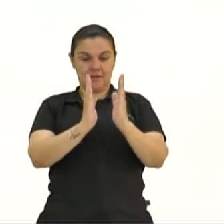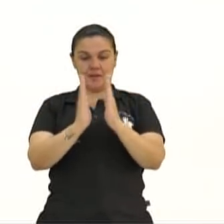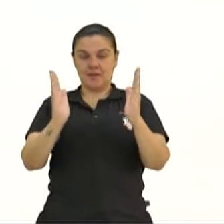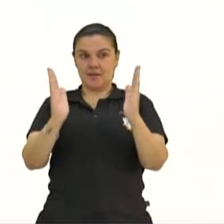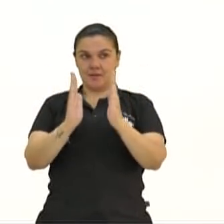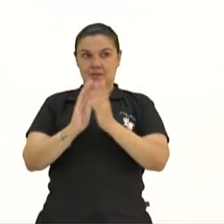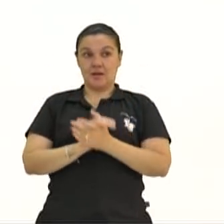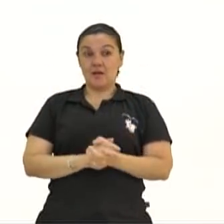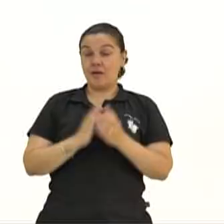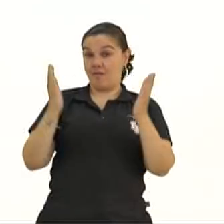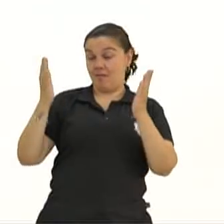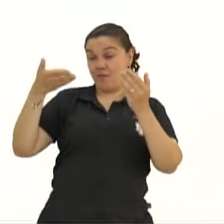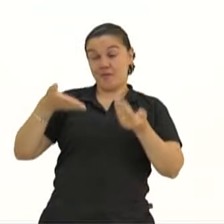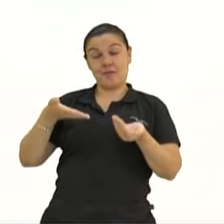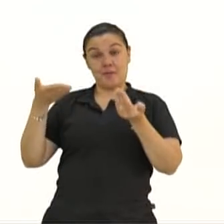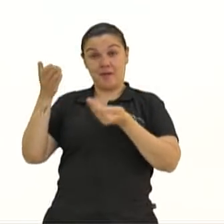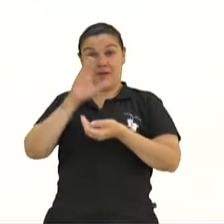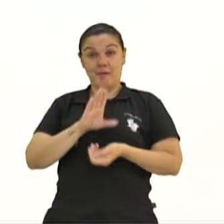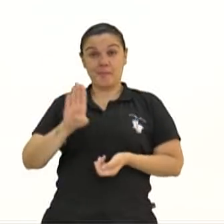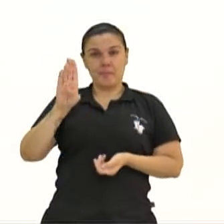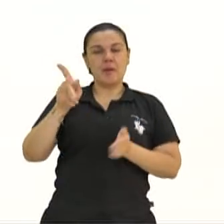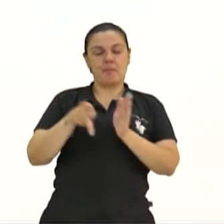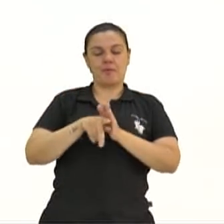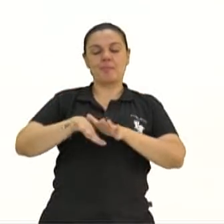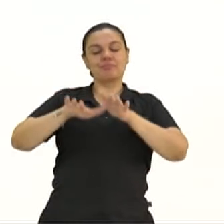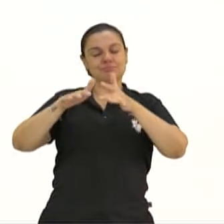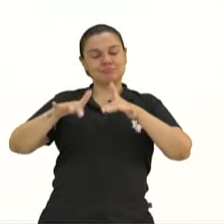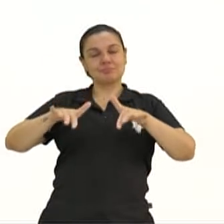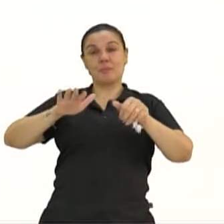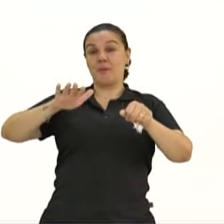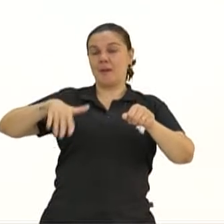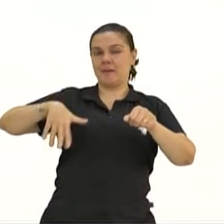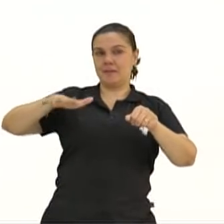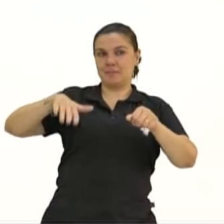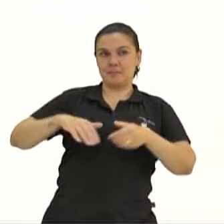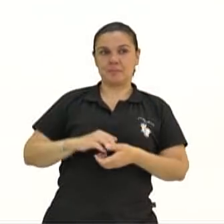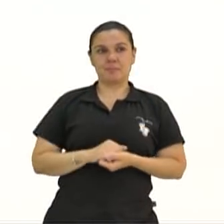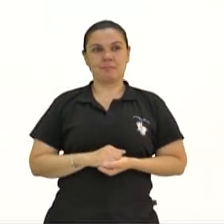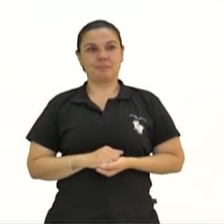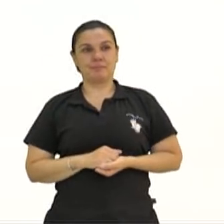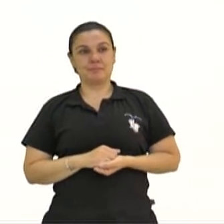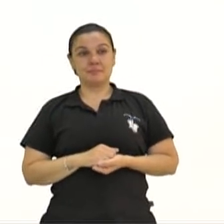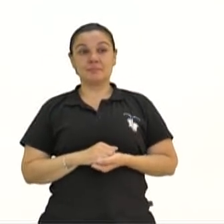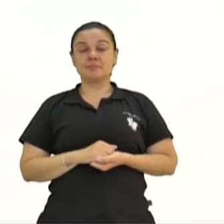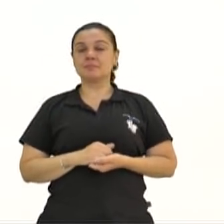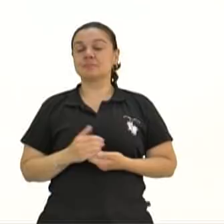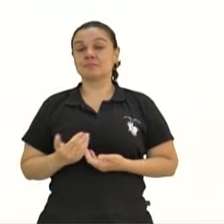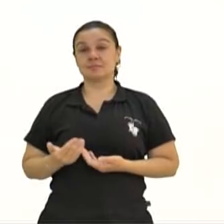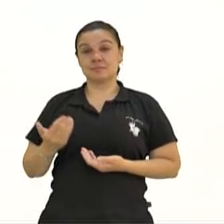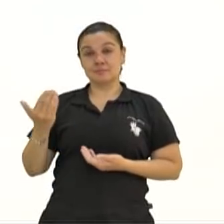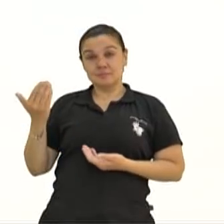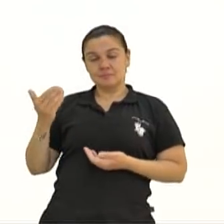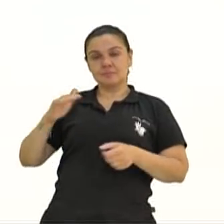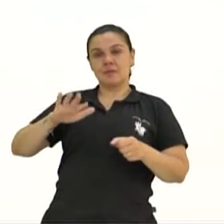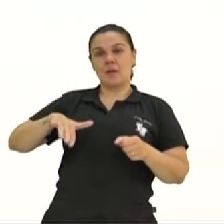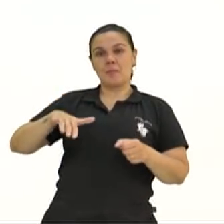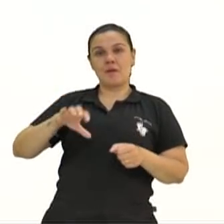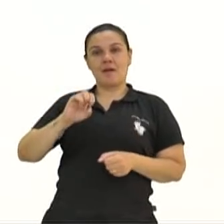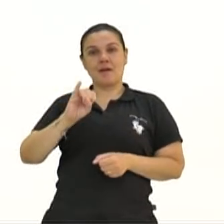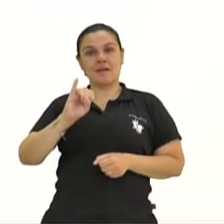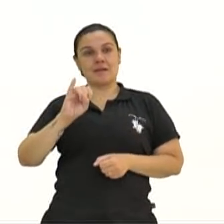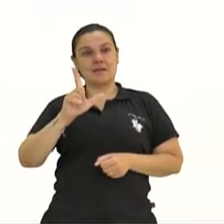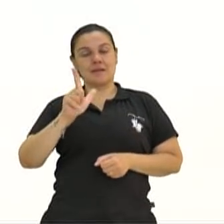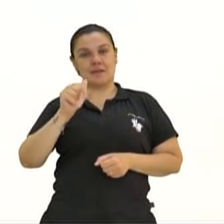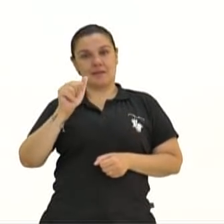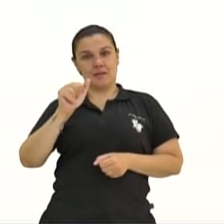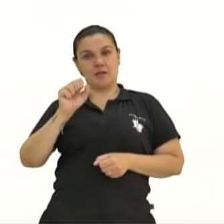regulares entre si. A imagem B é de uma praia que, segundo a fonte pesquisada, é a praia da ilha de